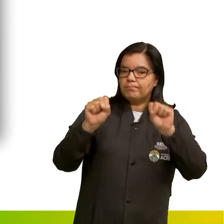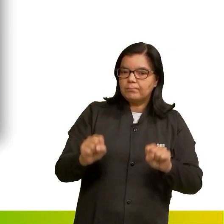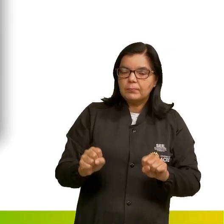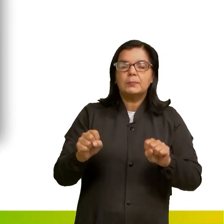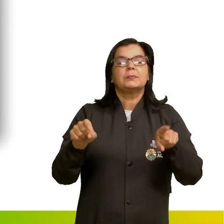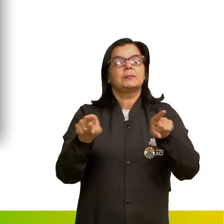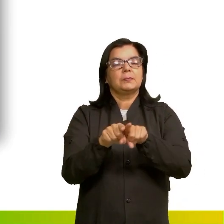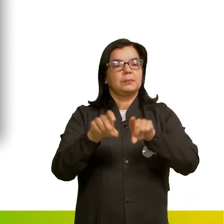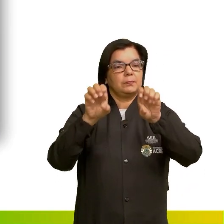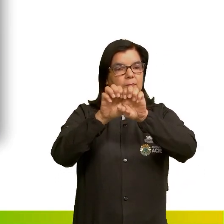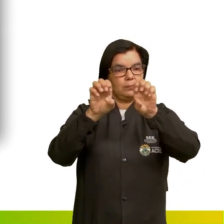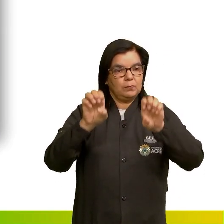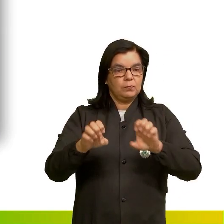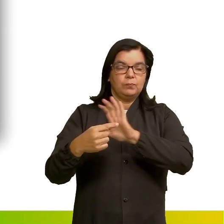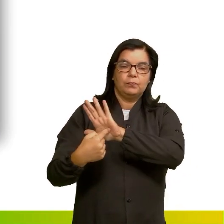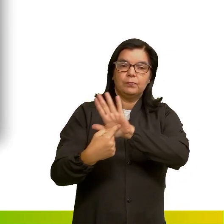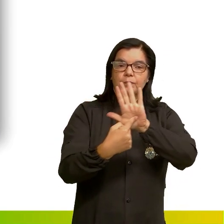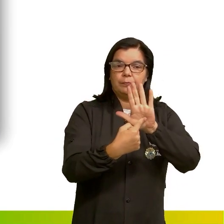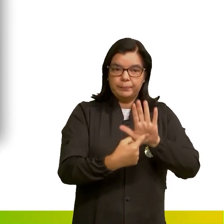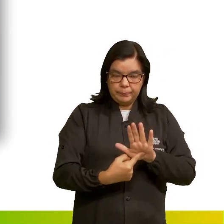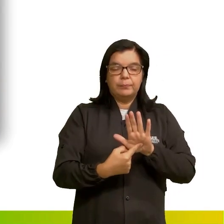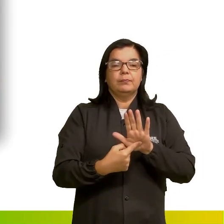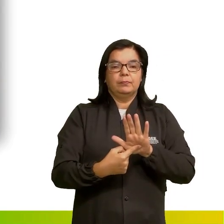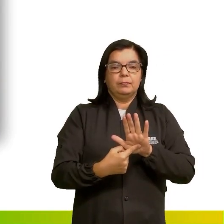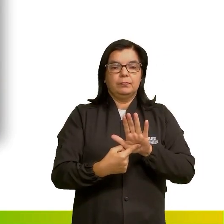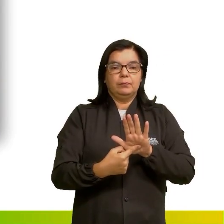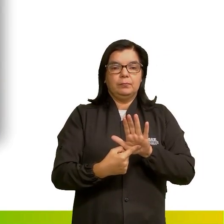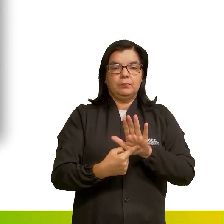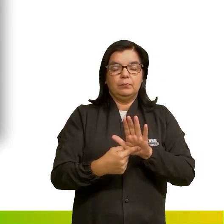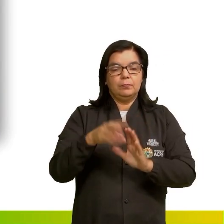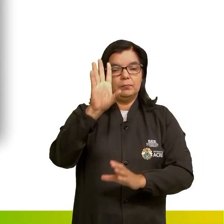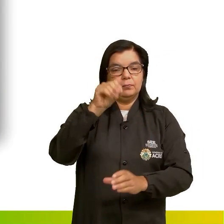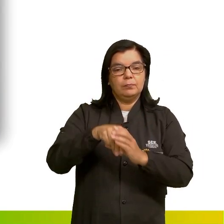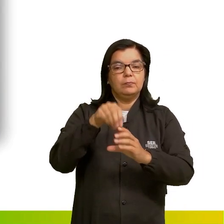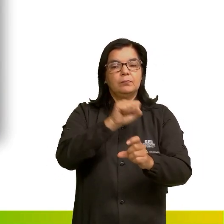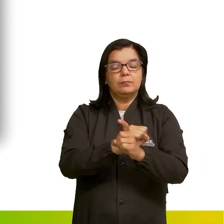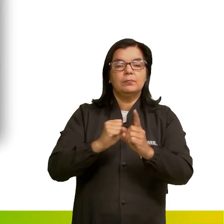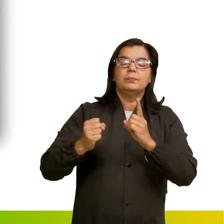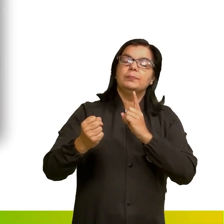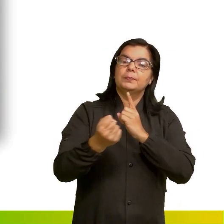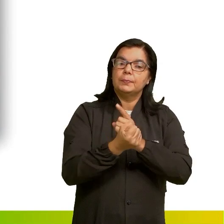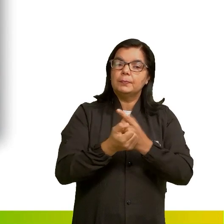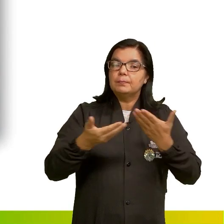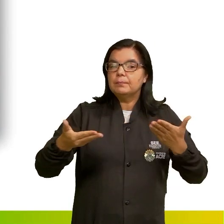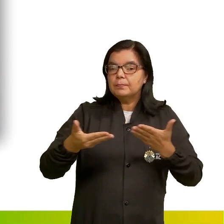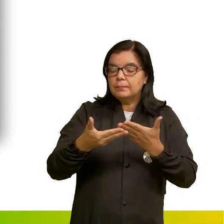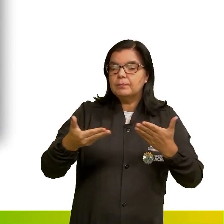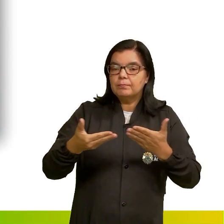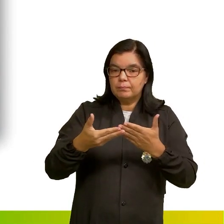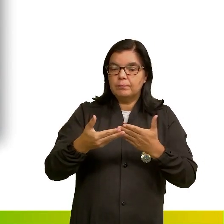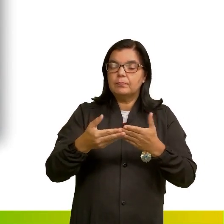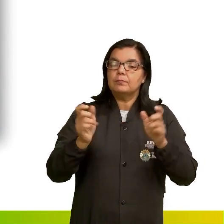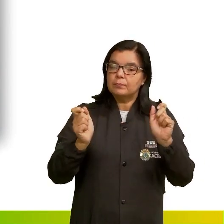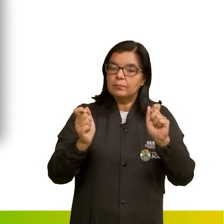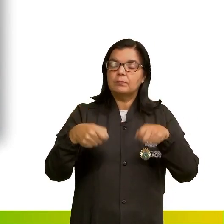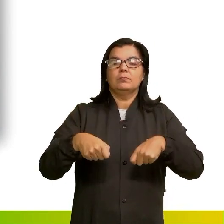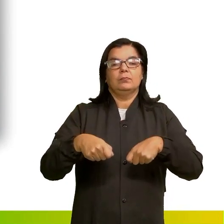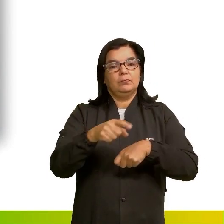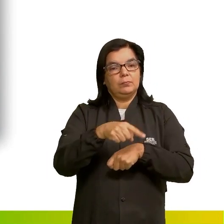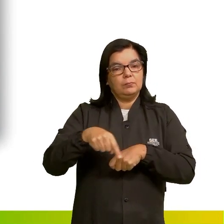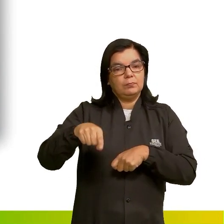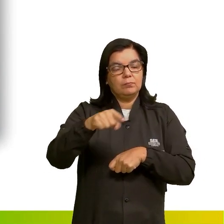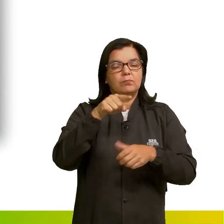estrutura que está sendo colocada, que está posta na sociedade e que neste momento é cabível